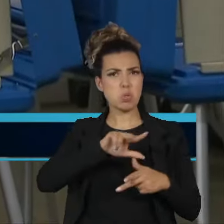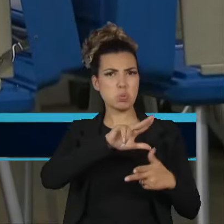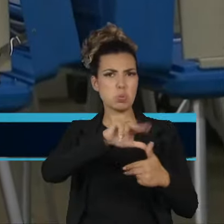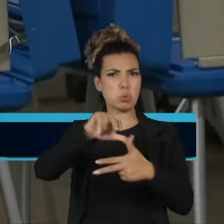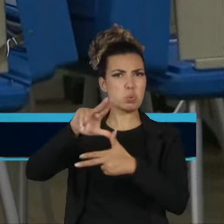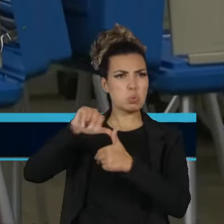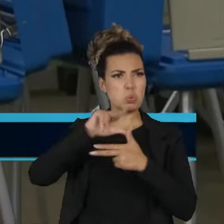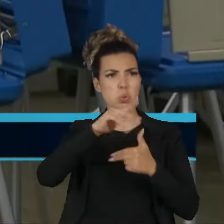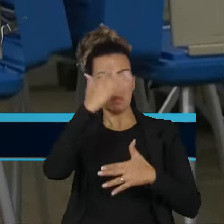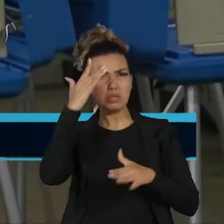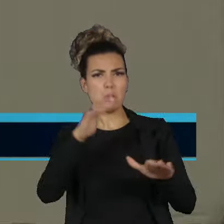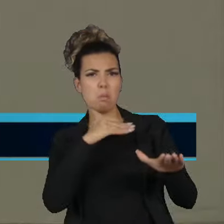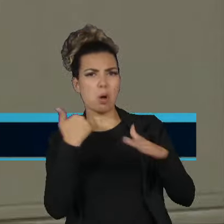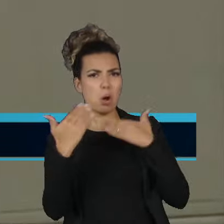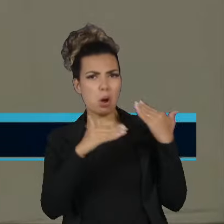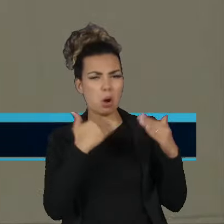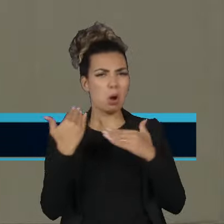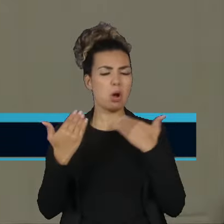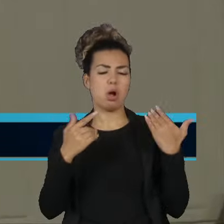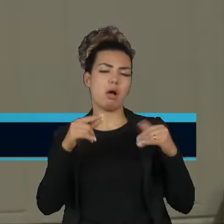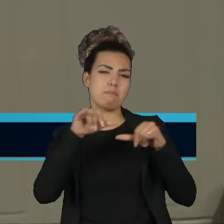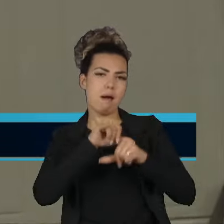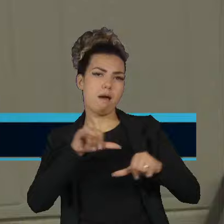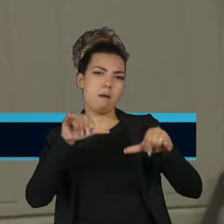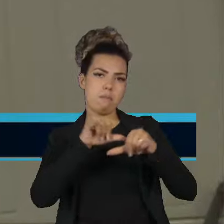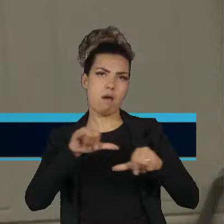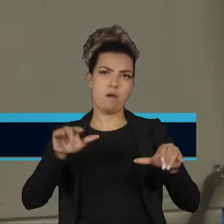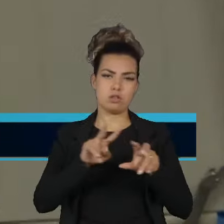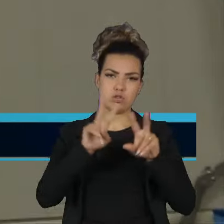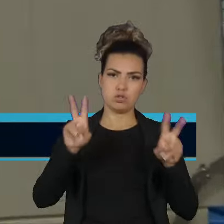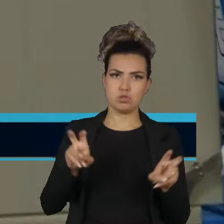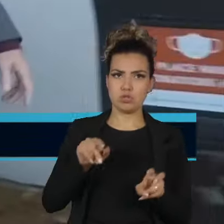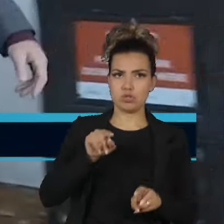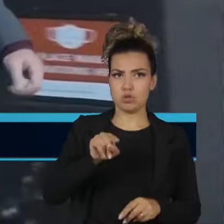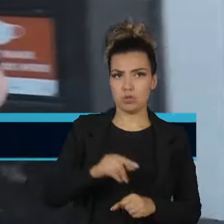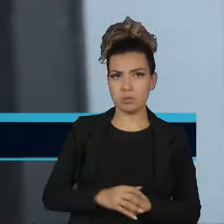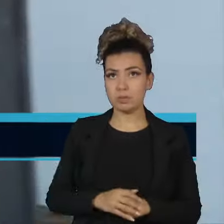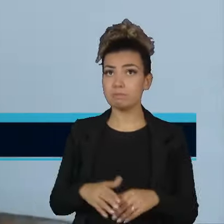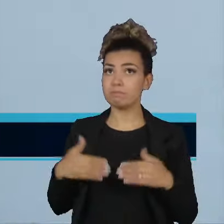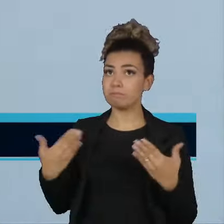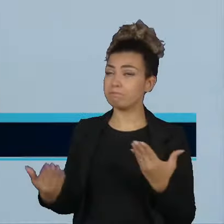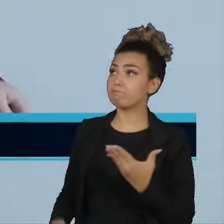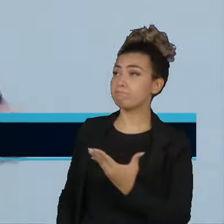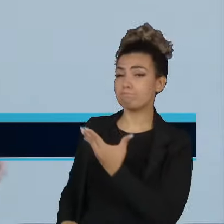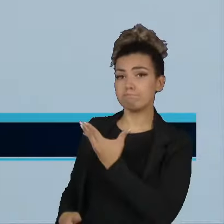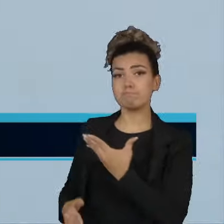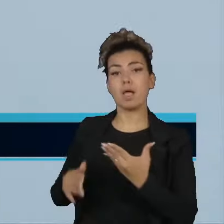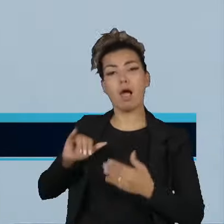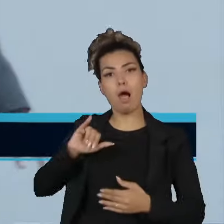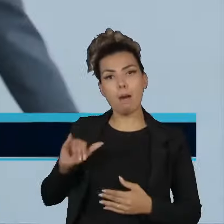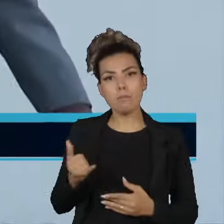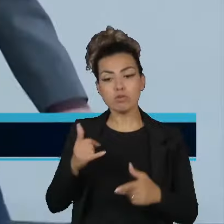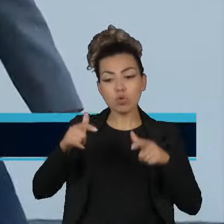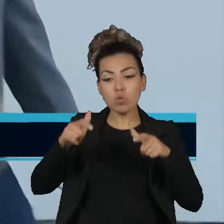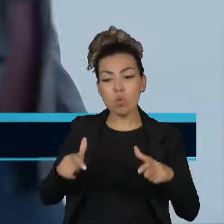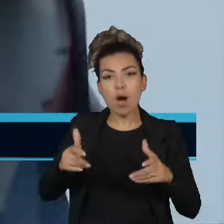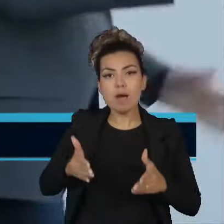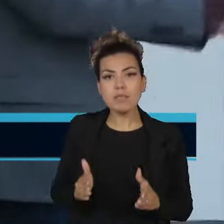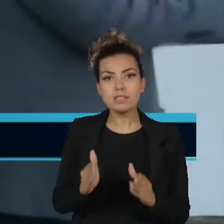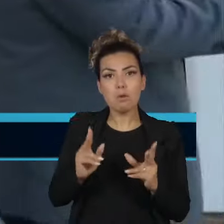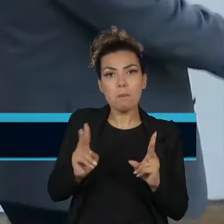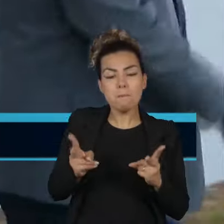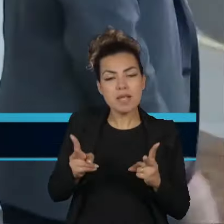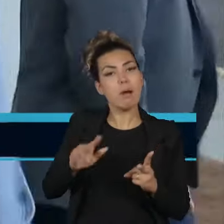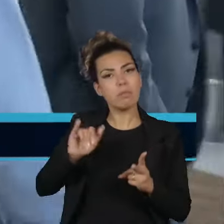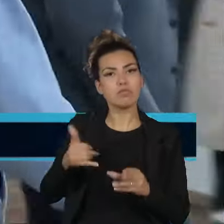companheiro de câ lá na chapa Democrata Aproveitou a votação antecipada em seu estado Natal minesota Tim walls foi às